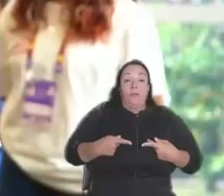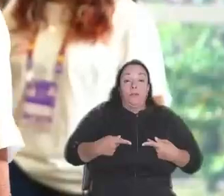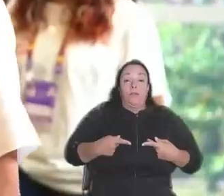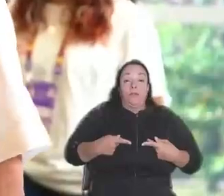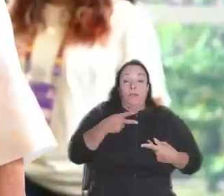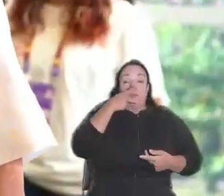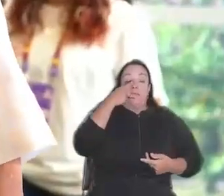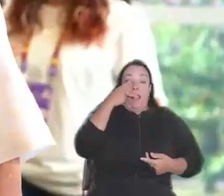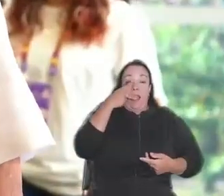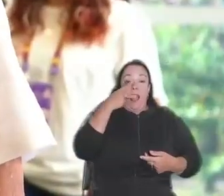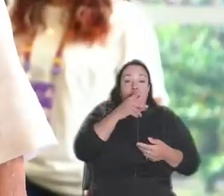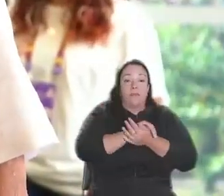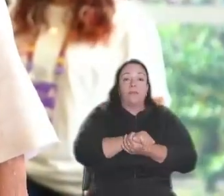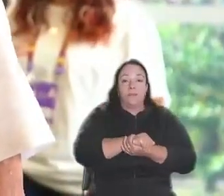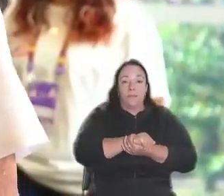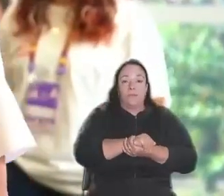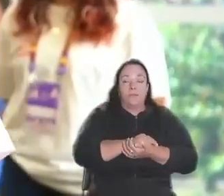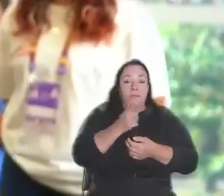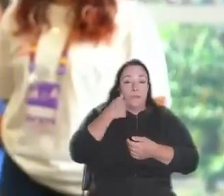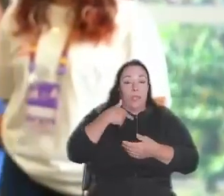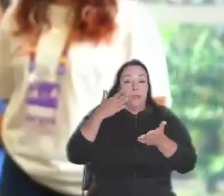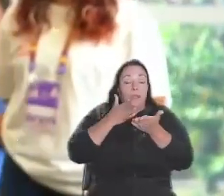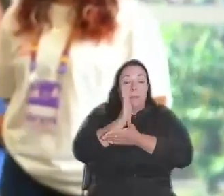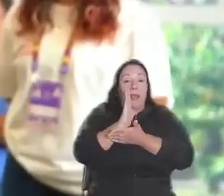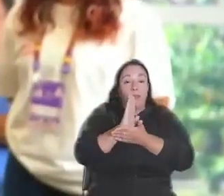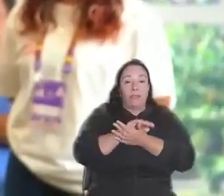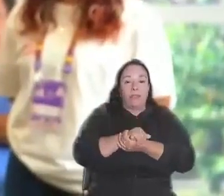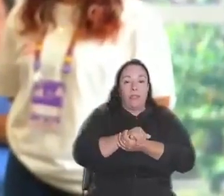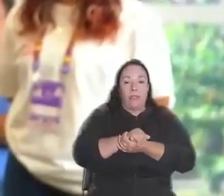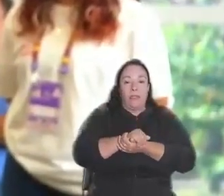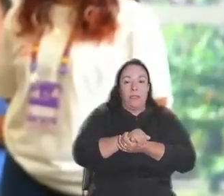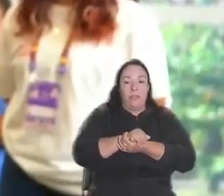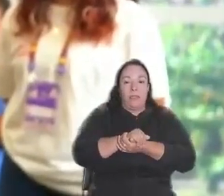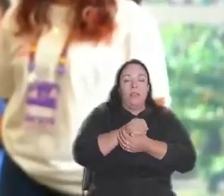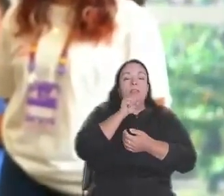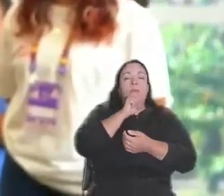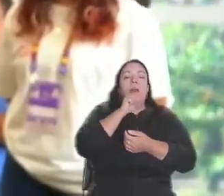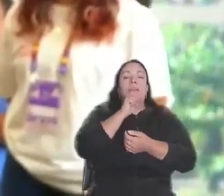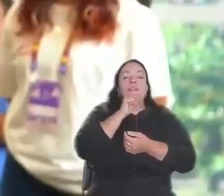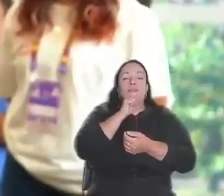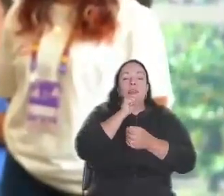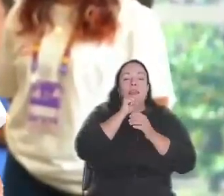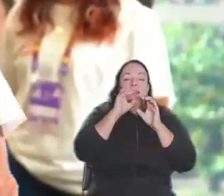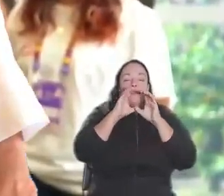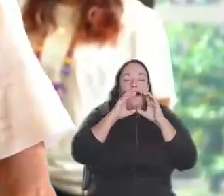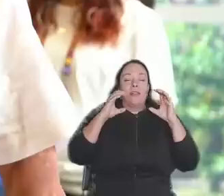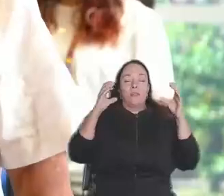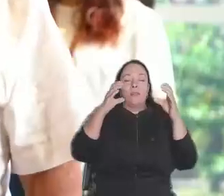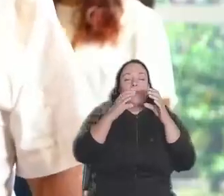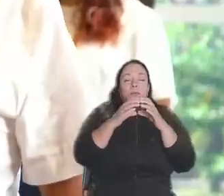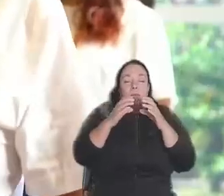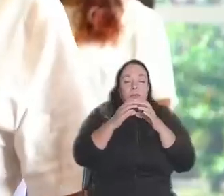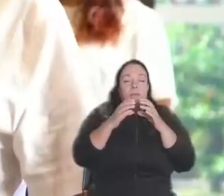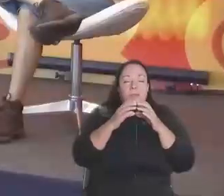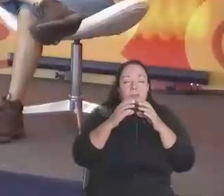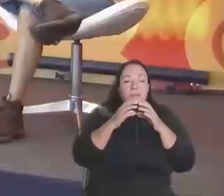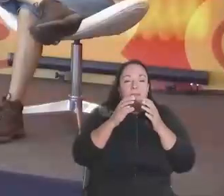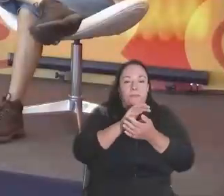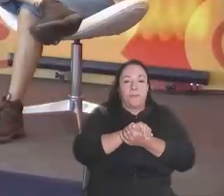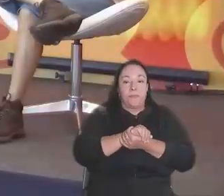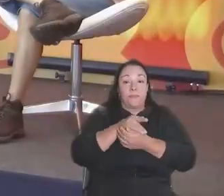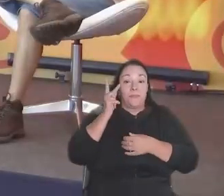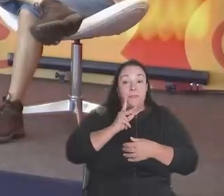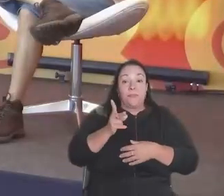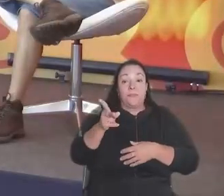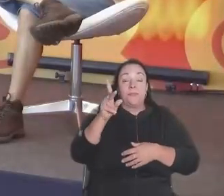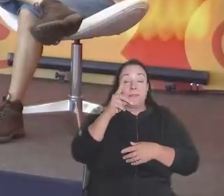dito, né? Eu já passei, acho que sou o mais velho da turma aqui, né? Eu sempre, onde eu estou, sou sempre o mais velho,